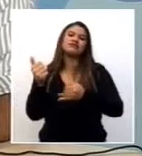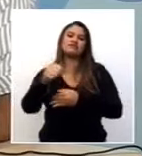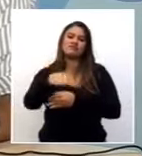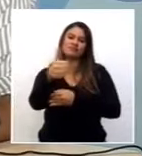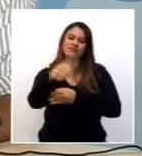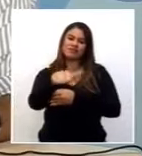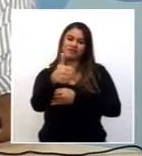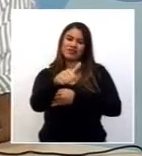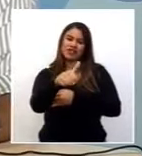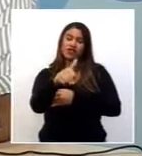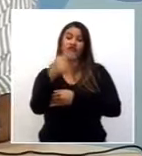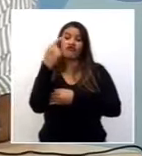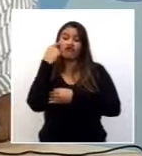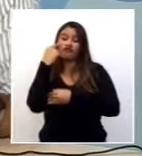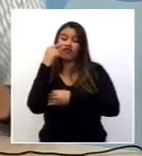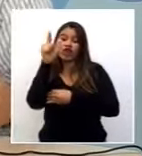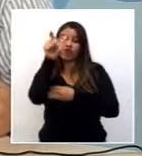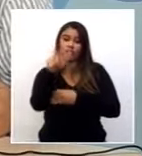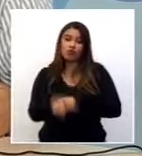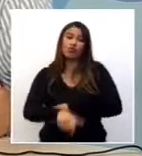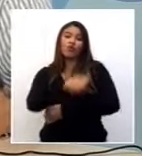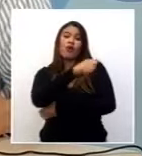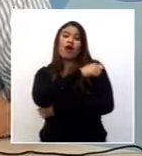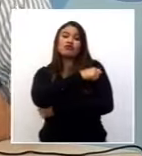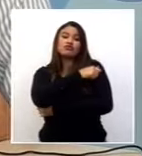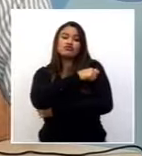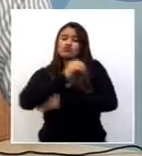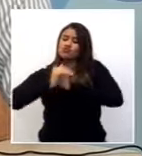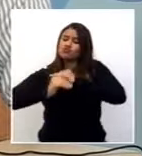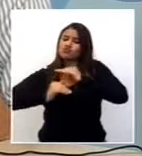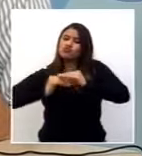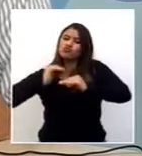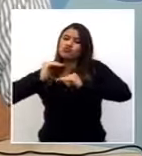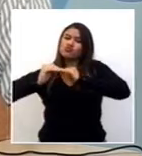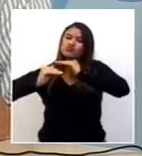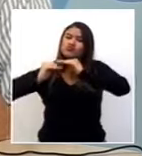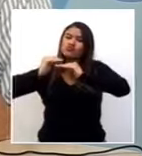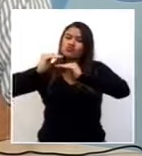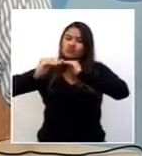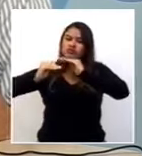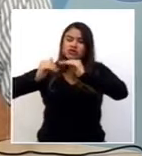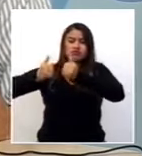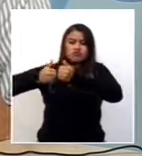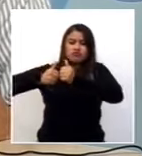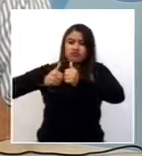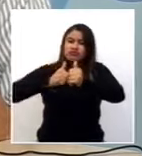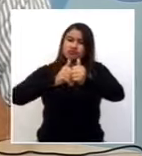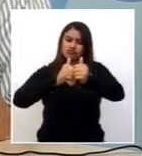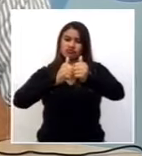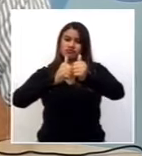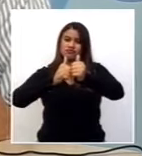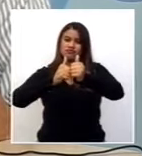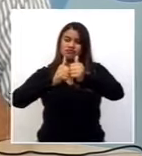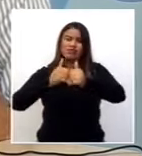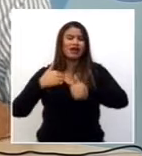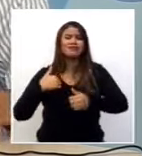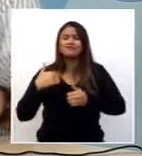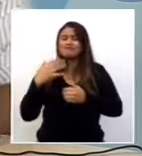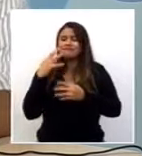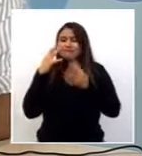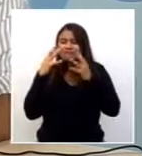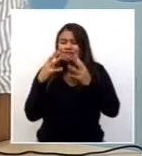considerado o desenvolvimento do aluno, é um acompanhamento que nós devemos fazer. É muito interessante isso.